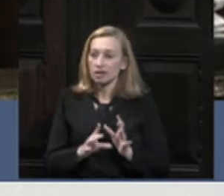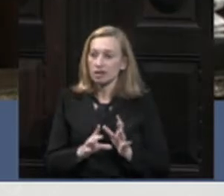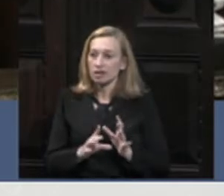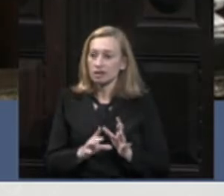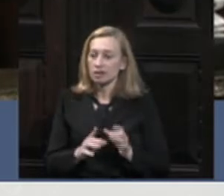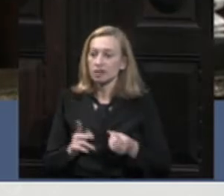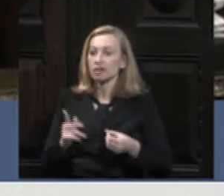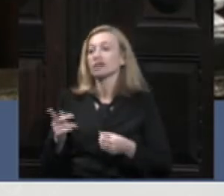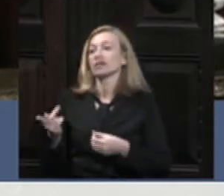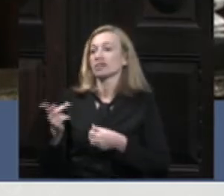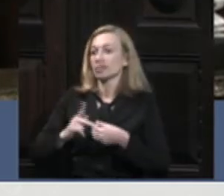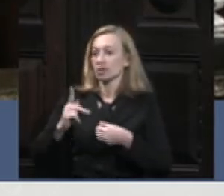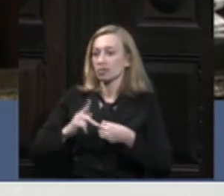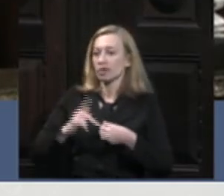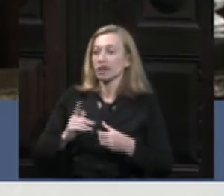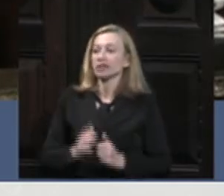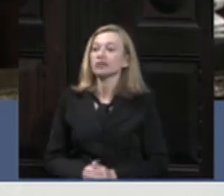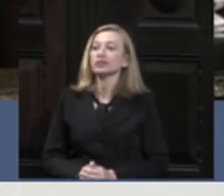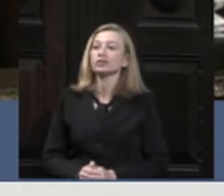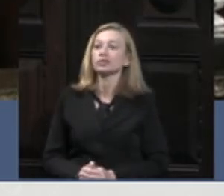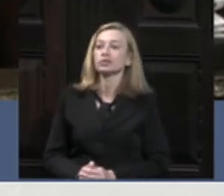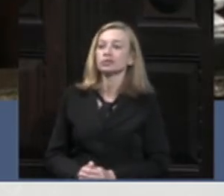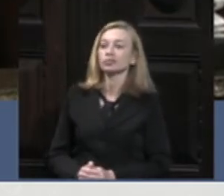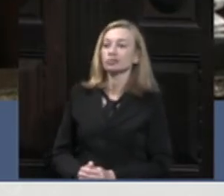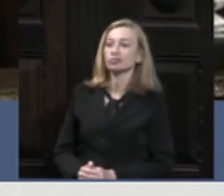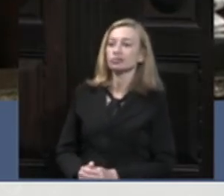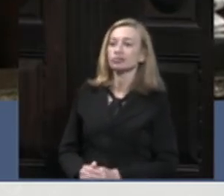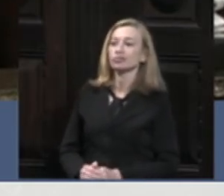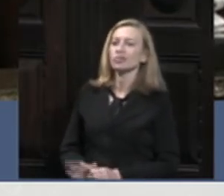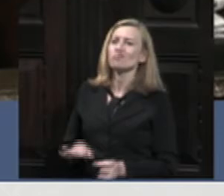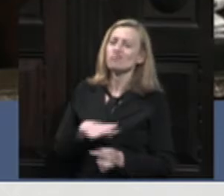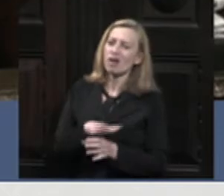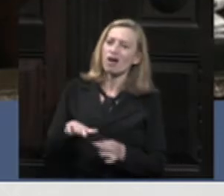especialmente de um setor dominante